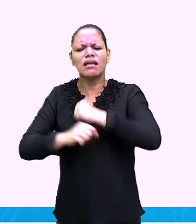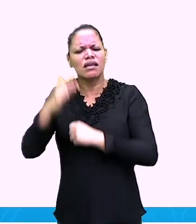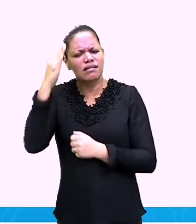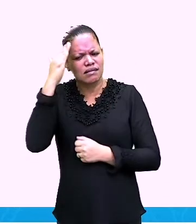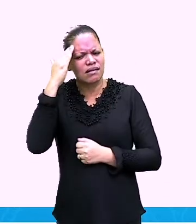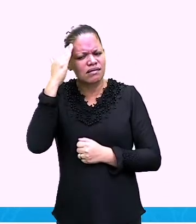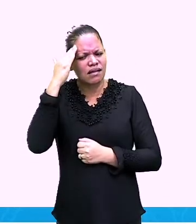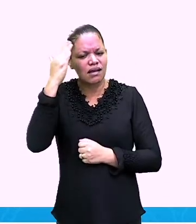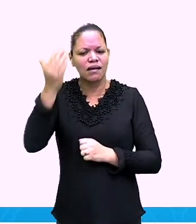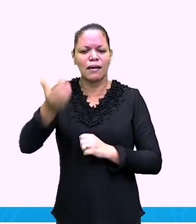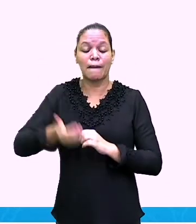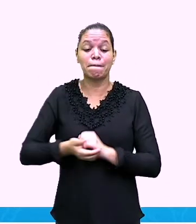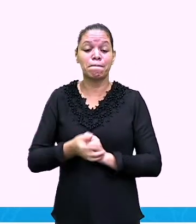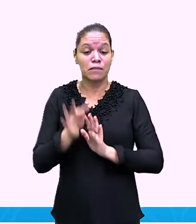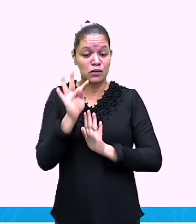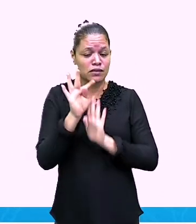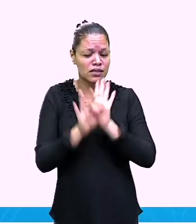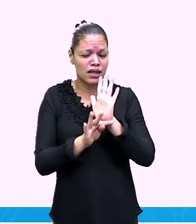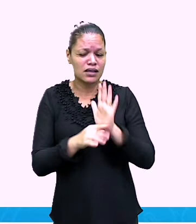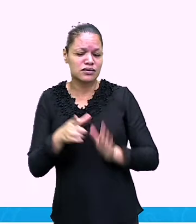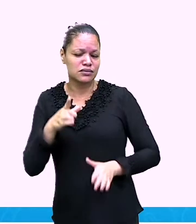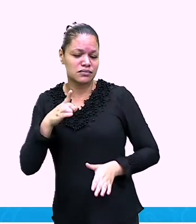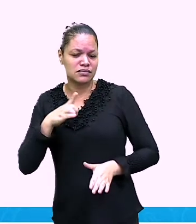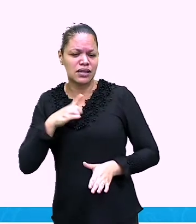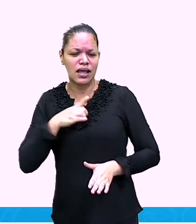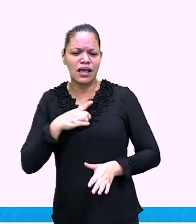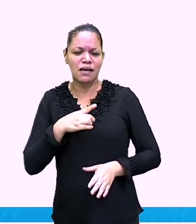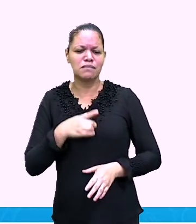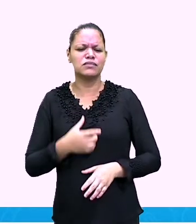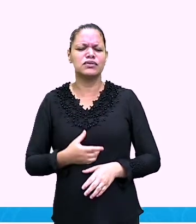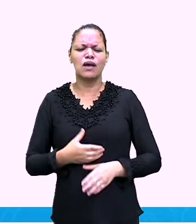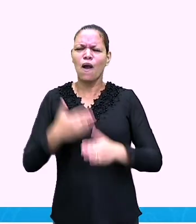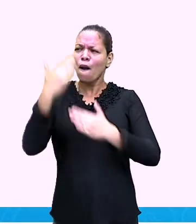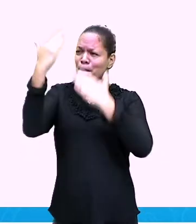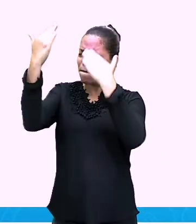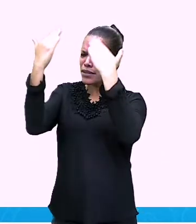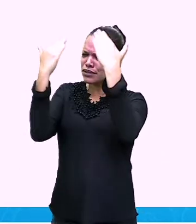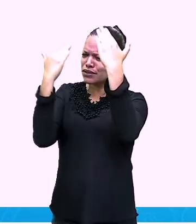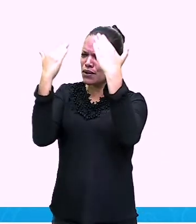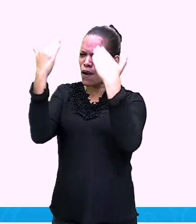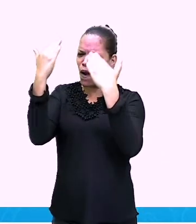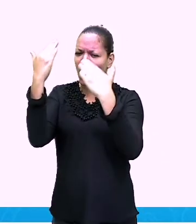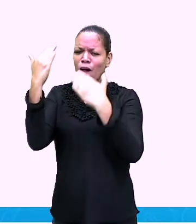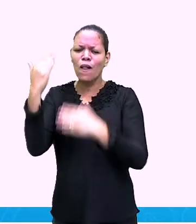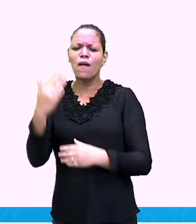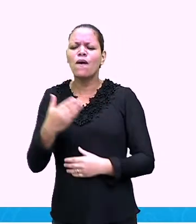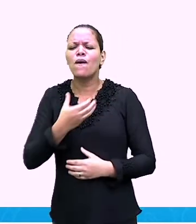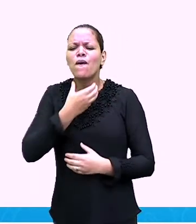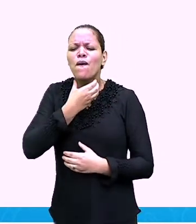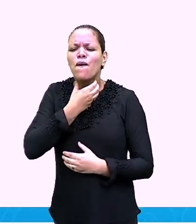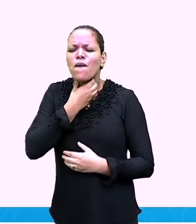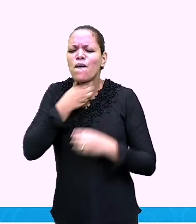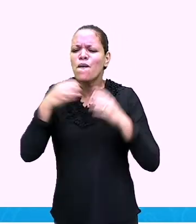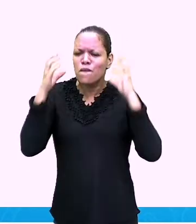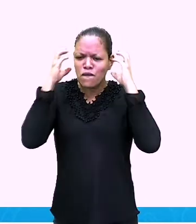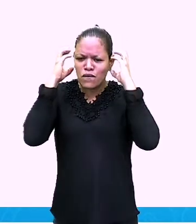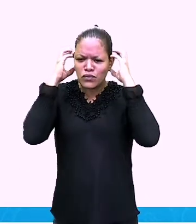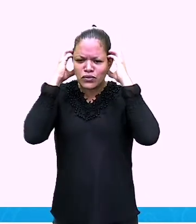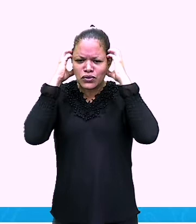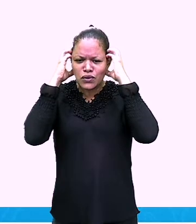está falando. No texto ele fala alguns, ó, o psicólogo, né, o fonoaudiólogo, a